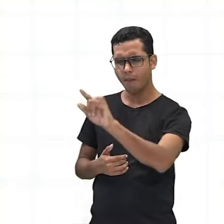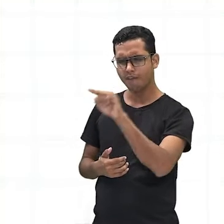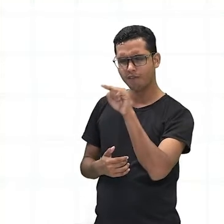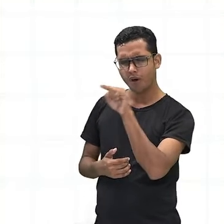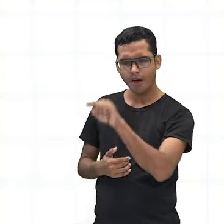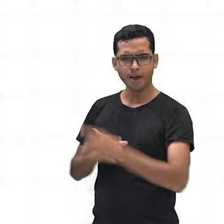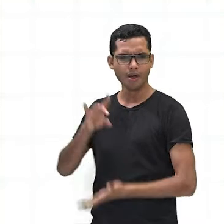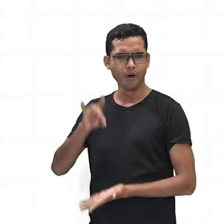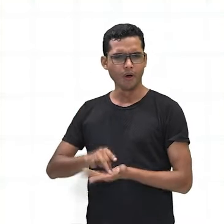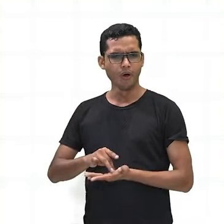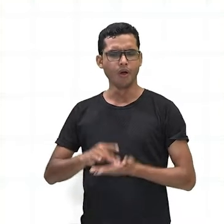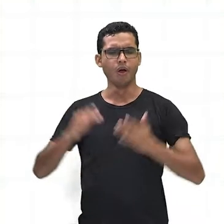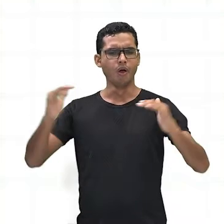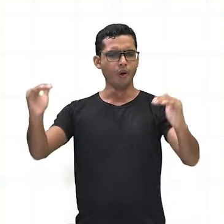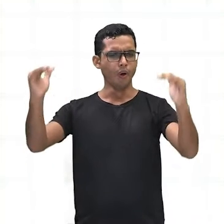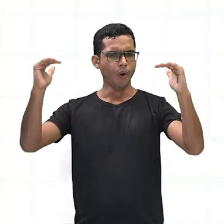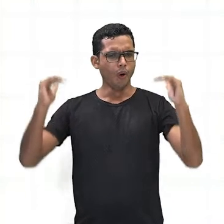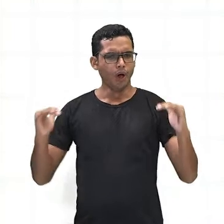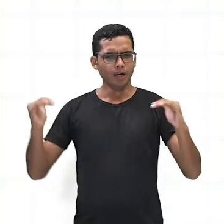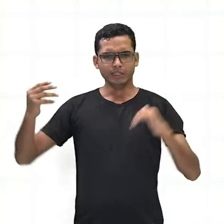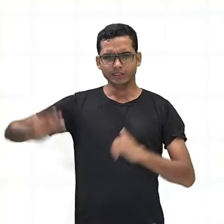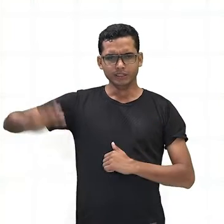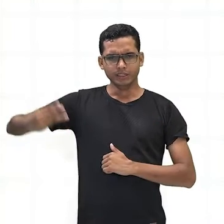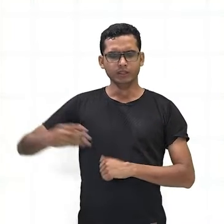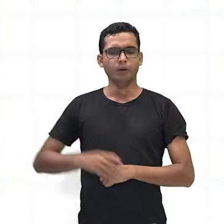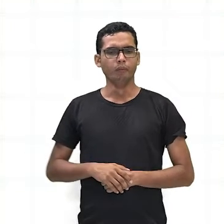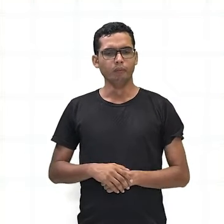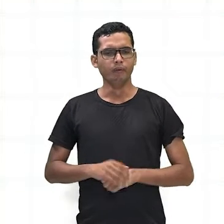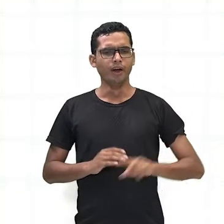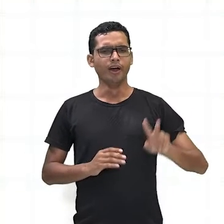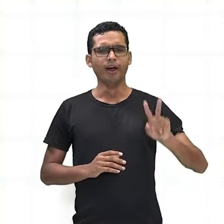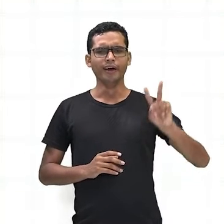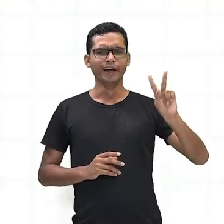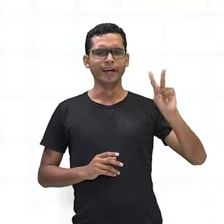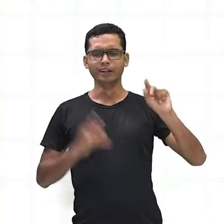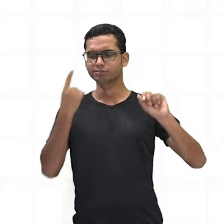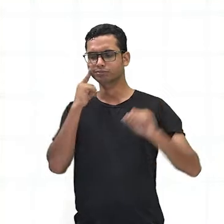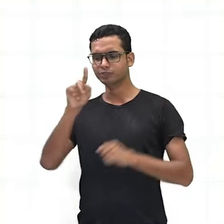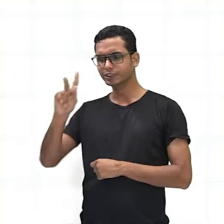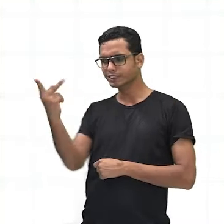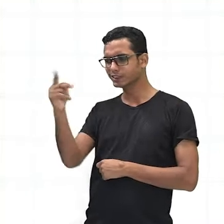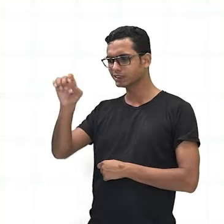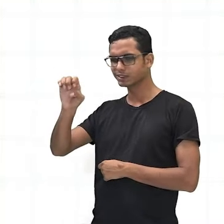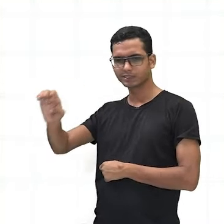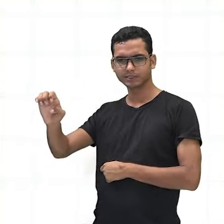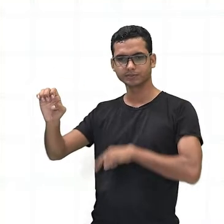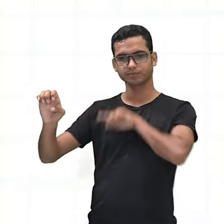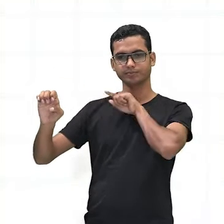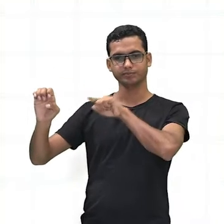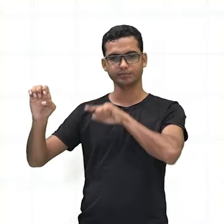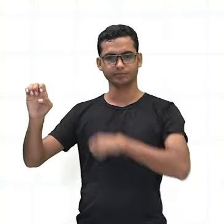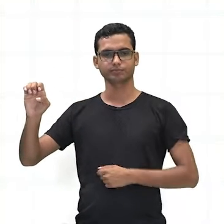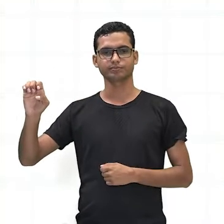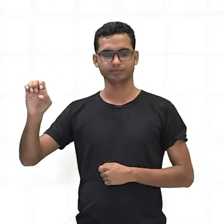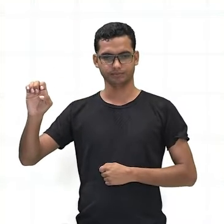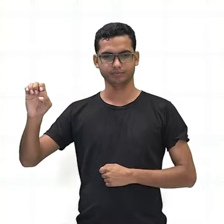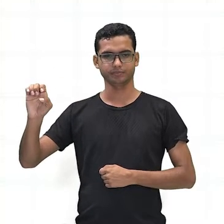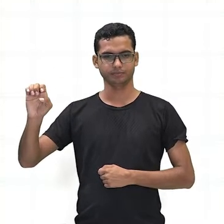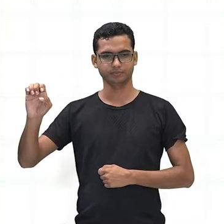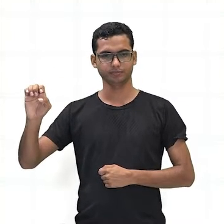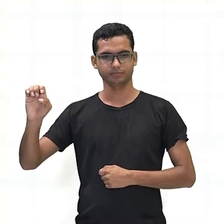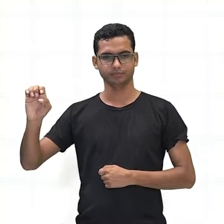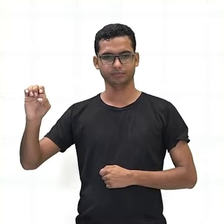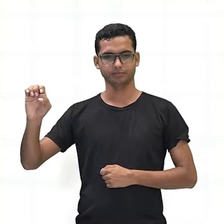Agora, o próximo é he, que significa ele, pronome pessoal ele. Para esse